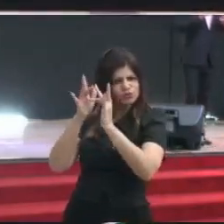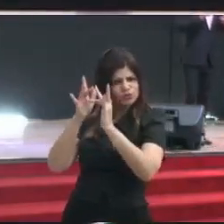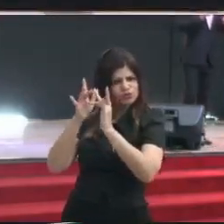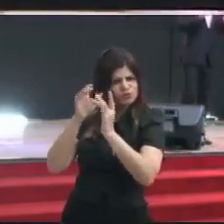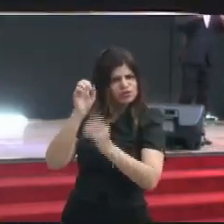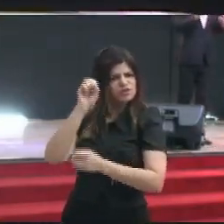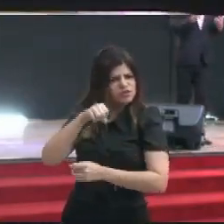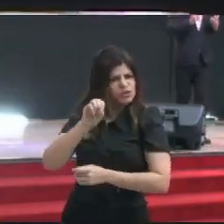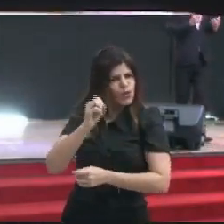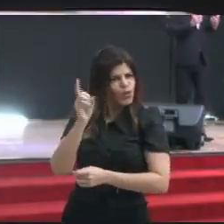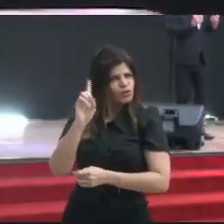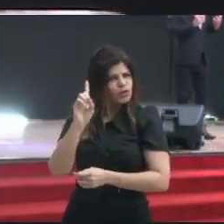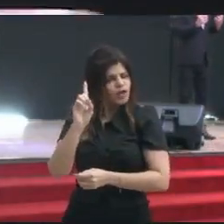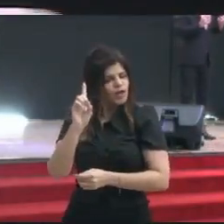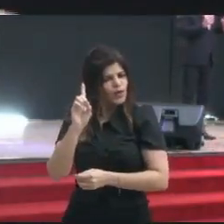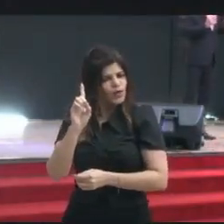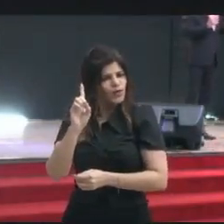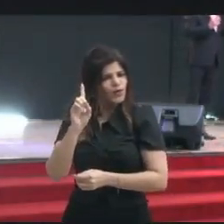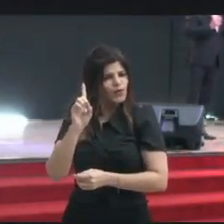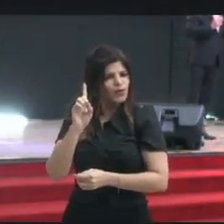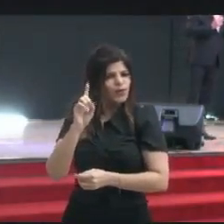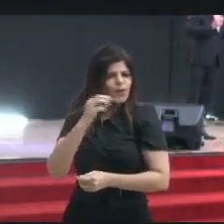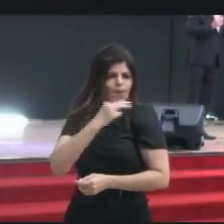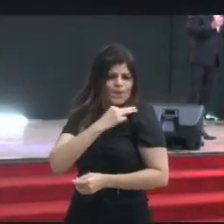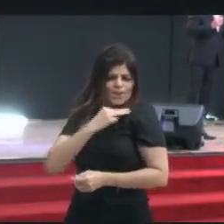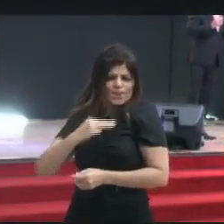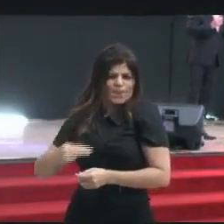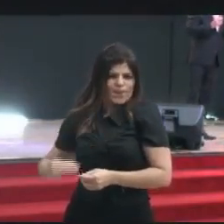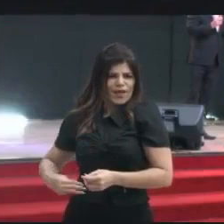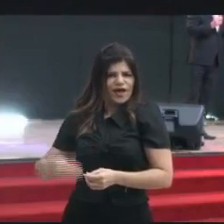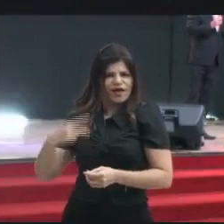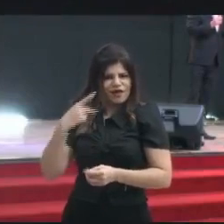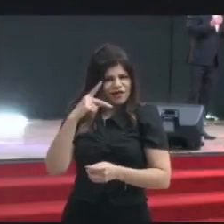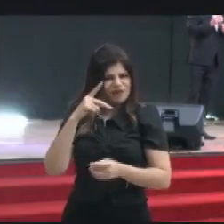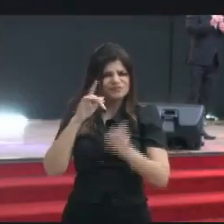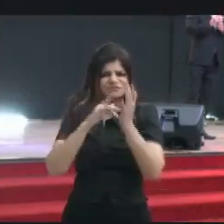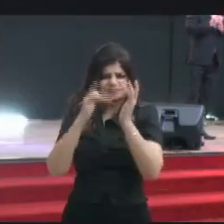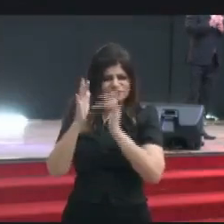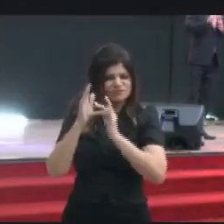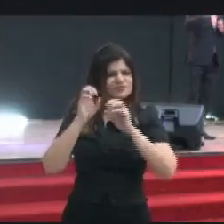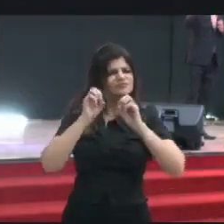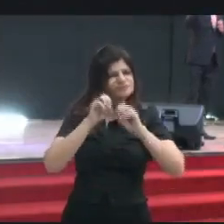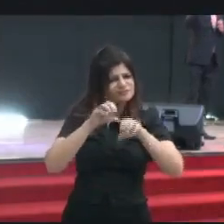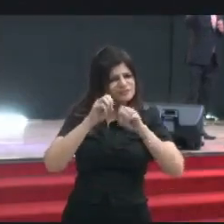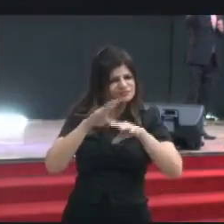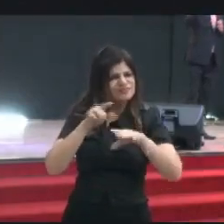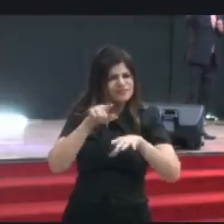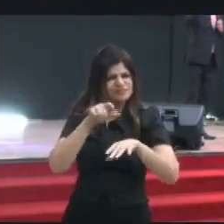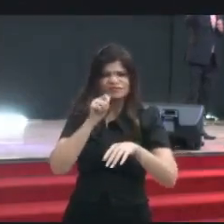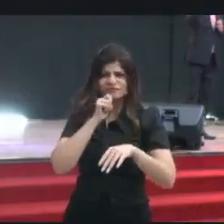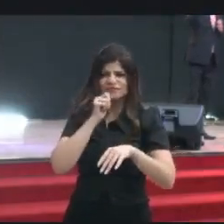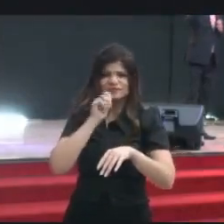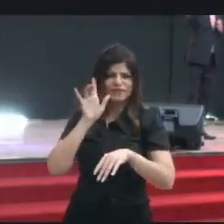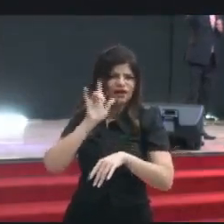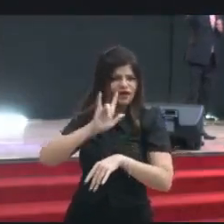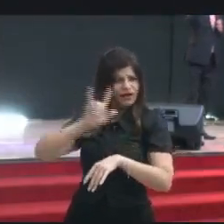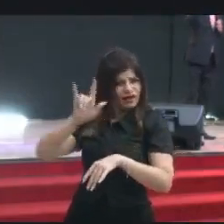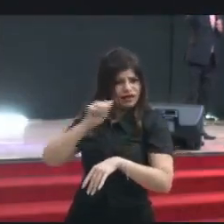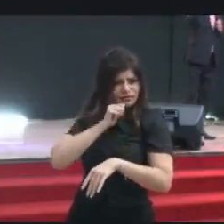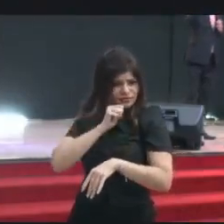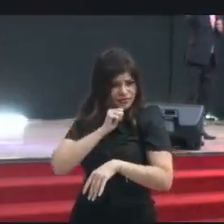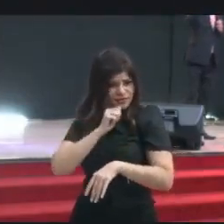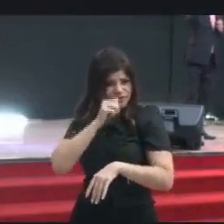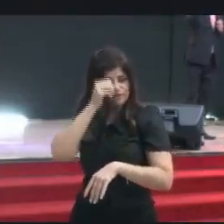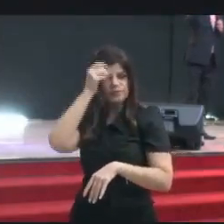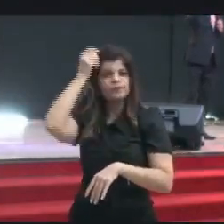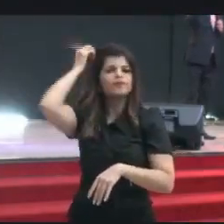tem paixão pelo seu mestre? Sabe, queridos, preste atenção aqui, por favor,